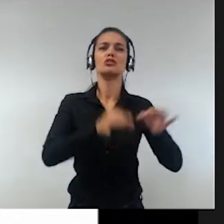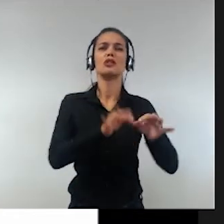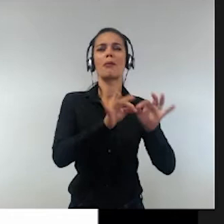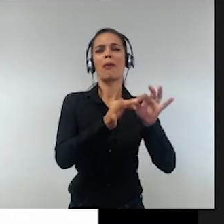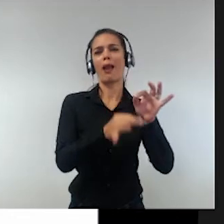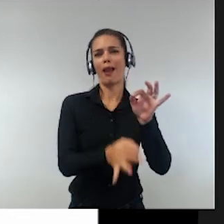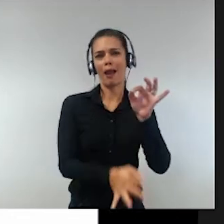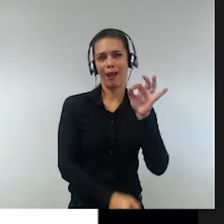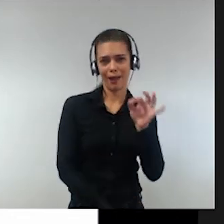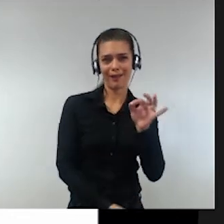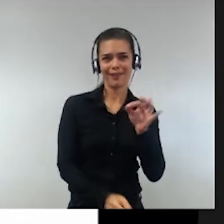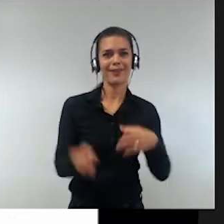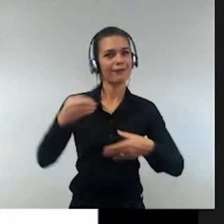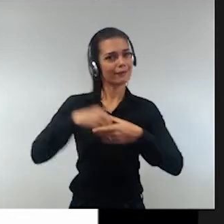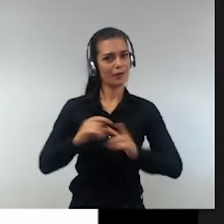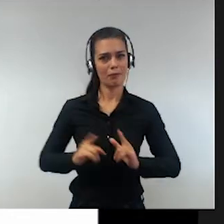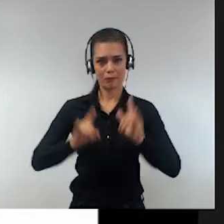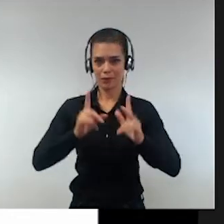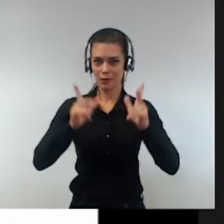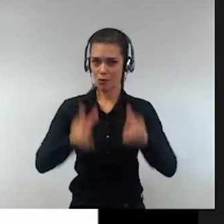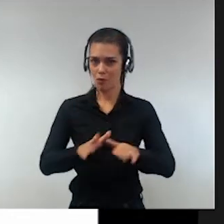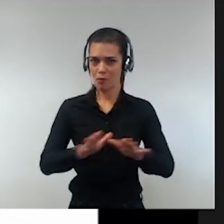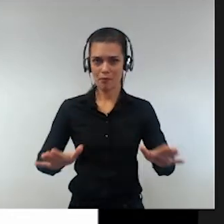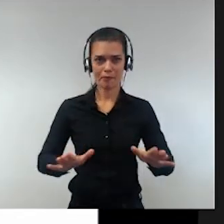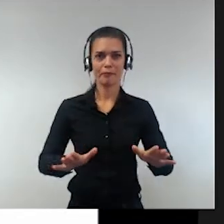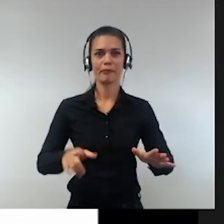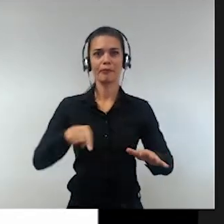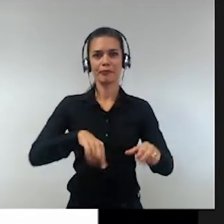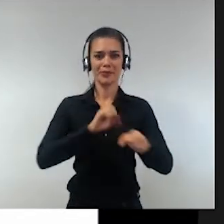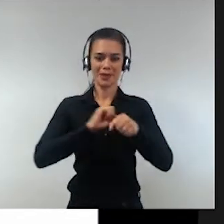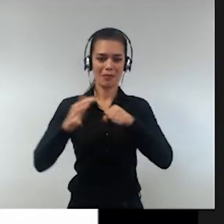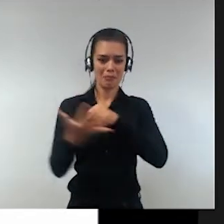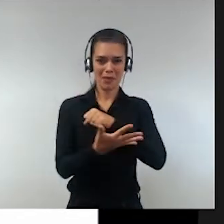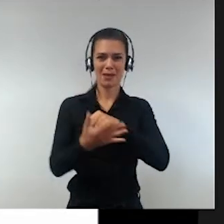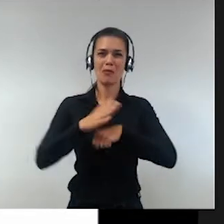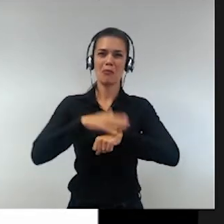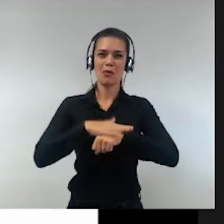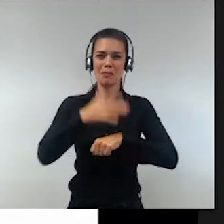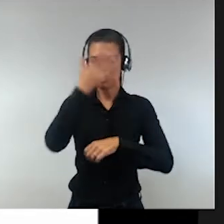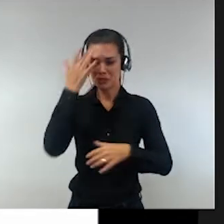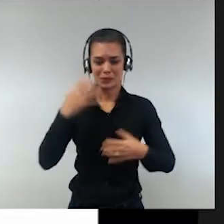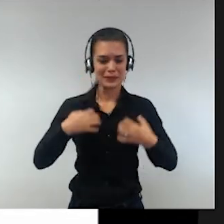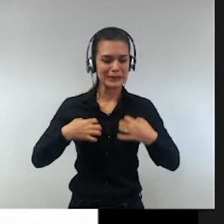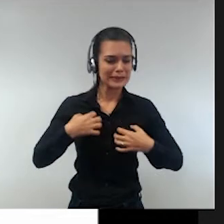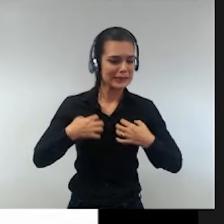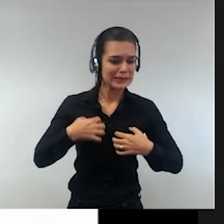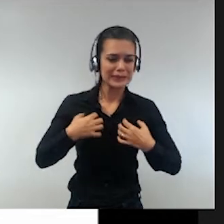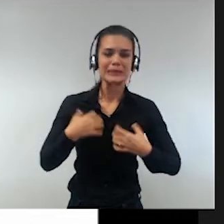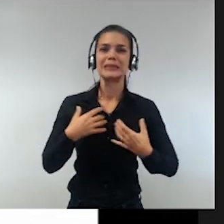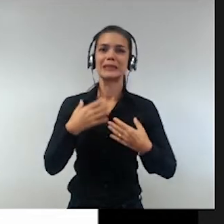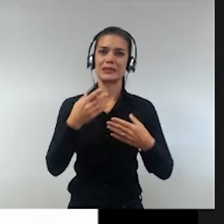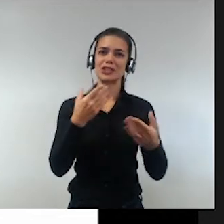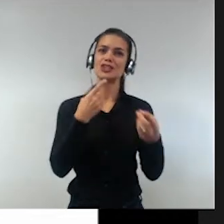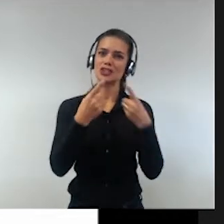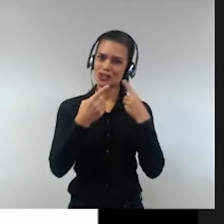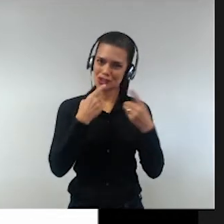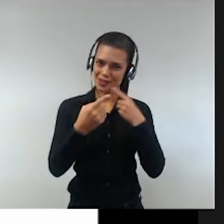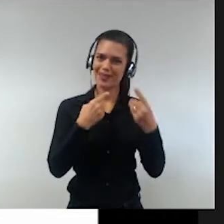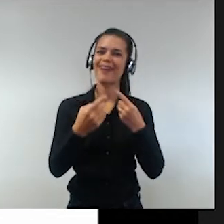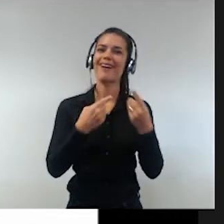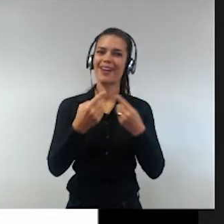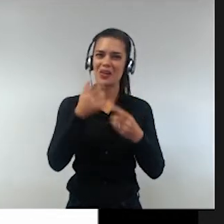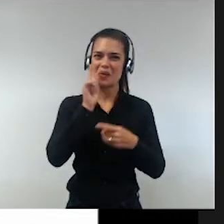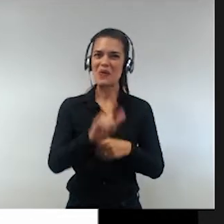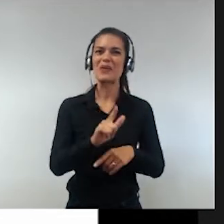gente recomenda isso também, principalmente agora na pandemia, que os nervos estão à flor da pele. Diálogo, conversa, a gente chega sempre ao